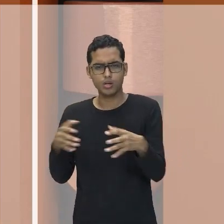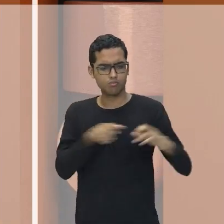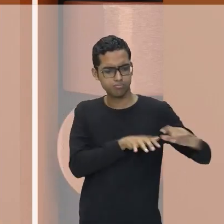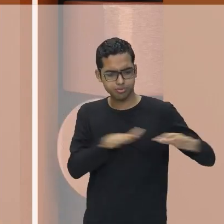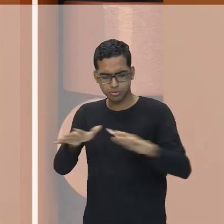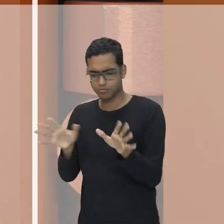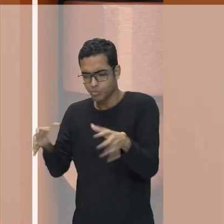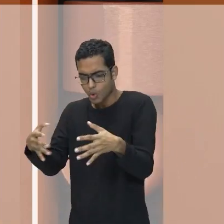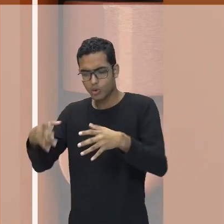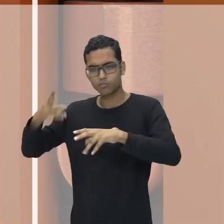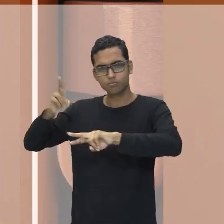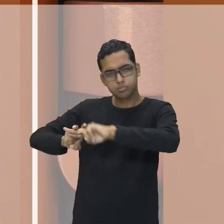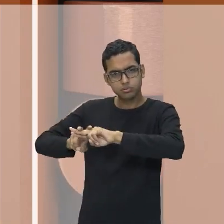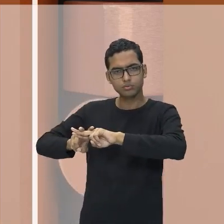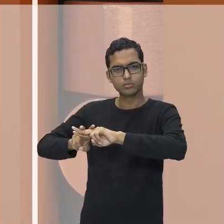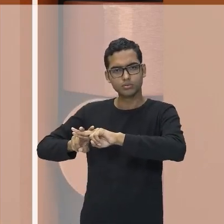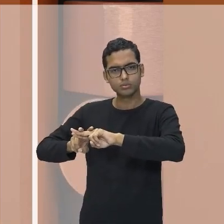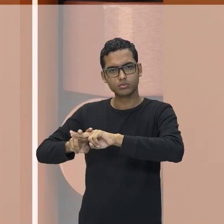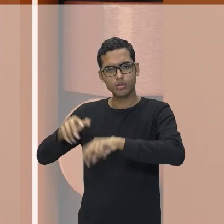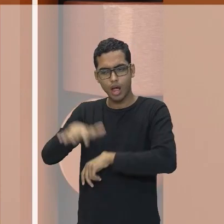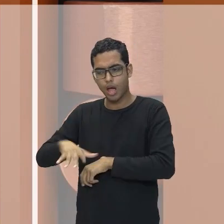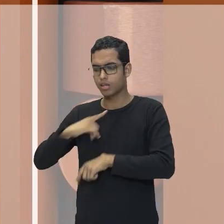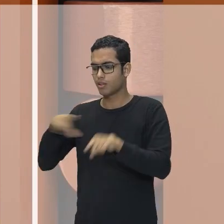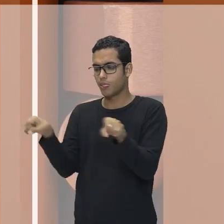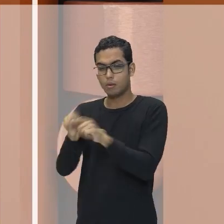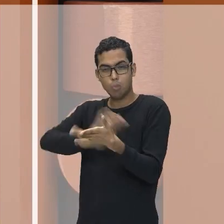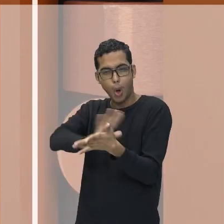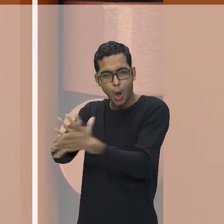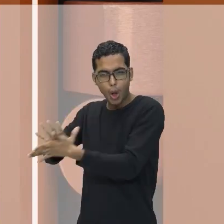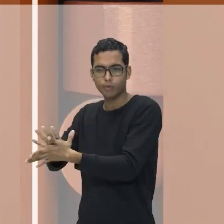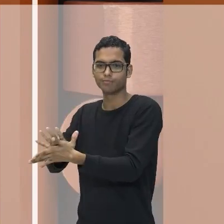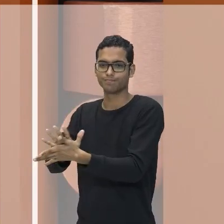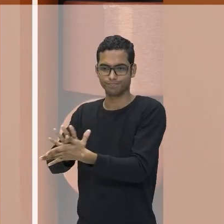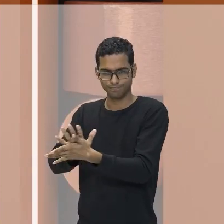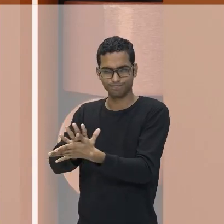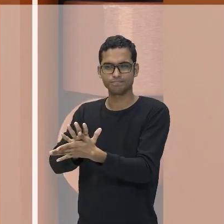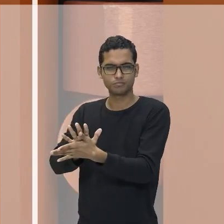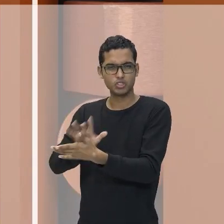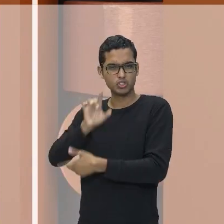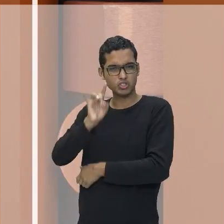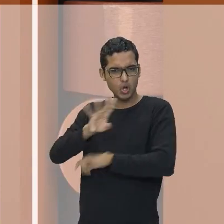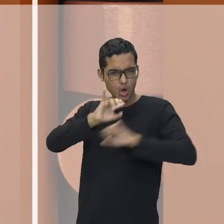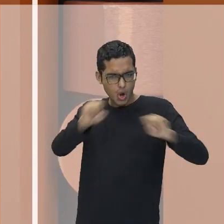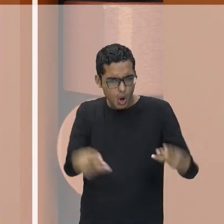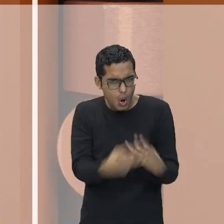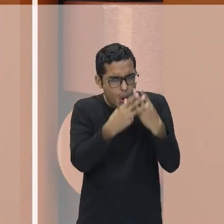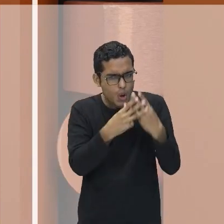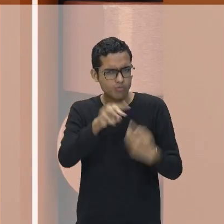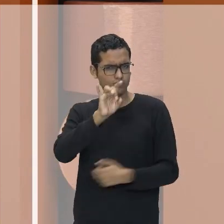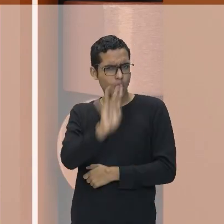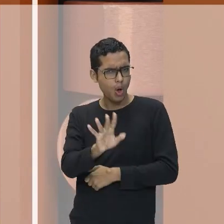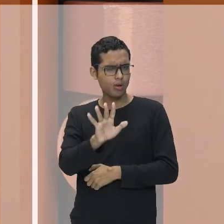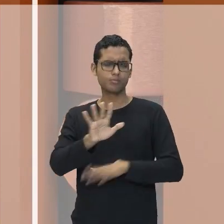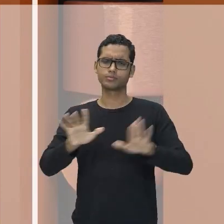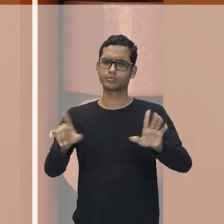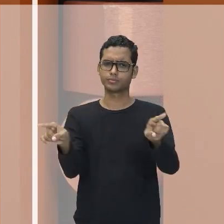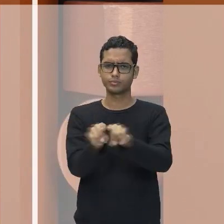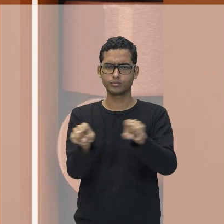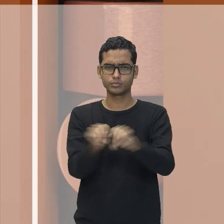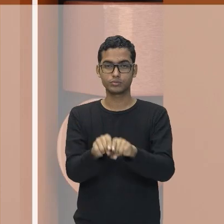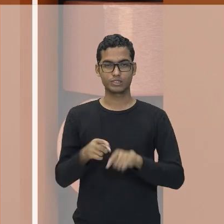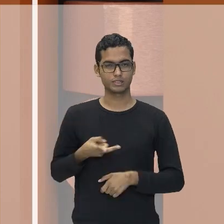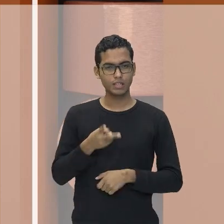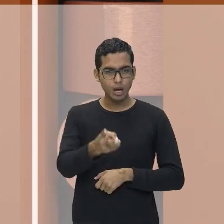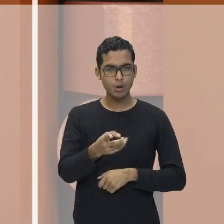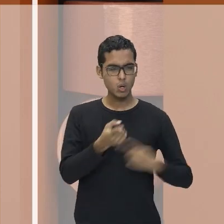de concentração e extermínio. Mas nem só judeus foram parar nos campos de extermínio e de concentração, tá, gente? Todo aquele